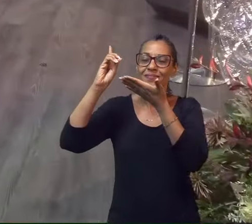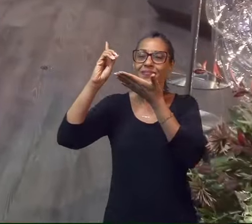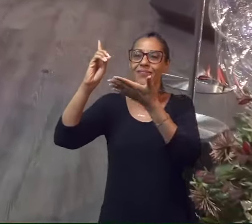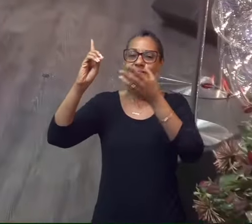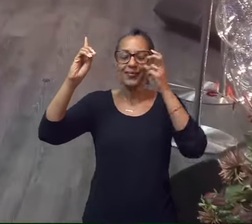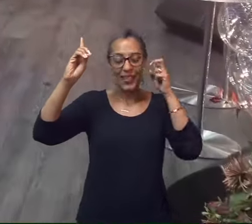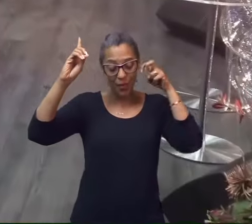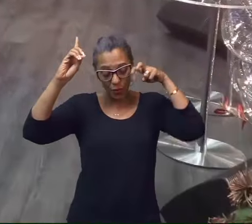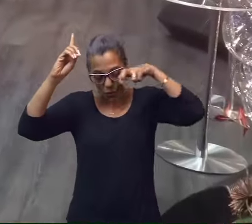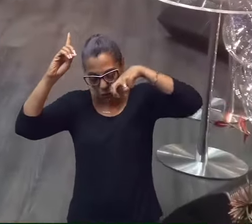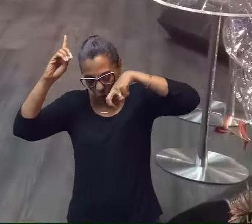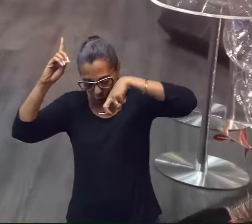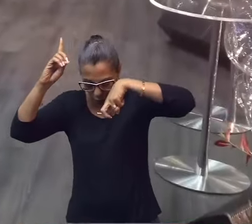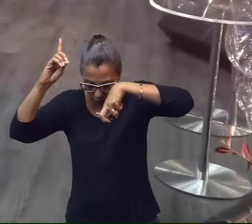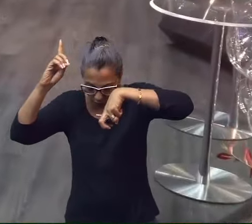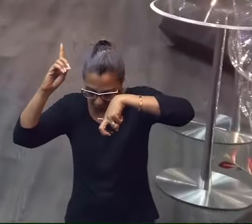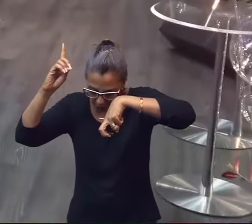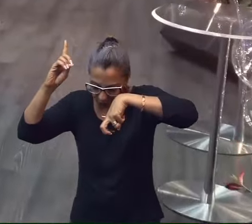sempre